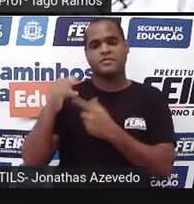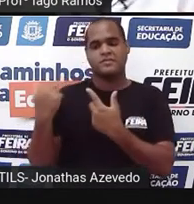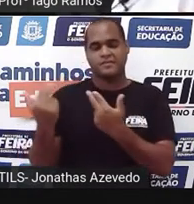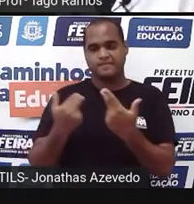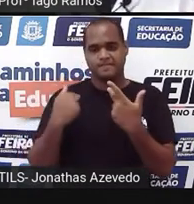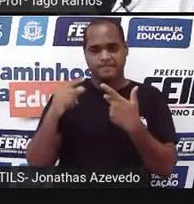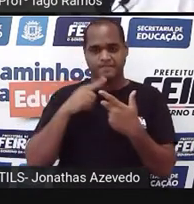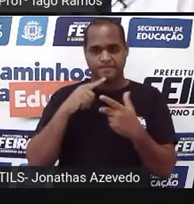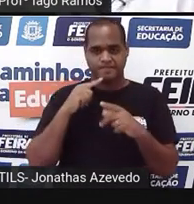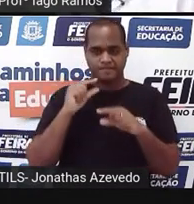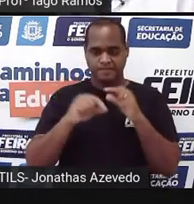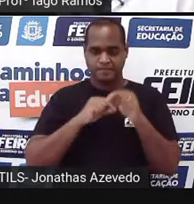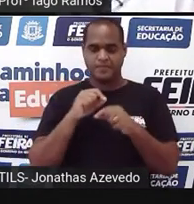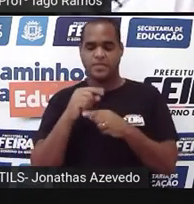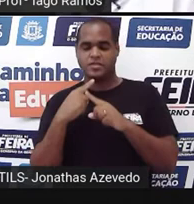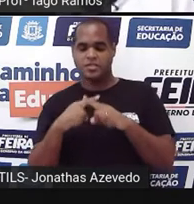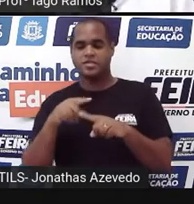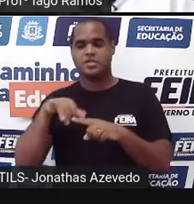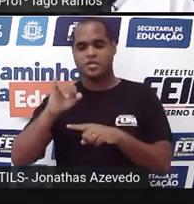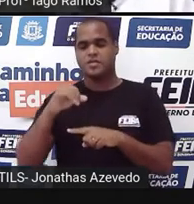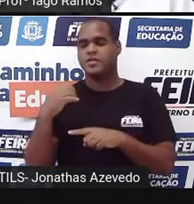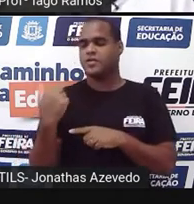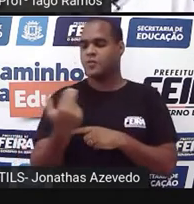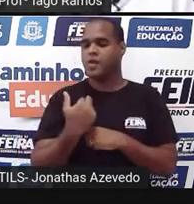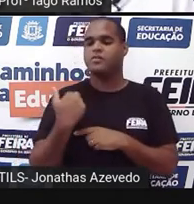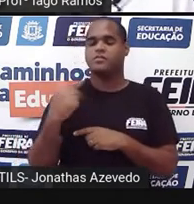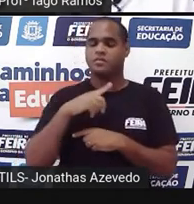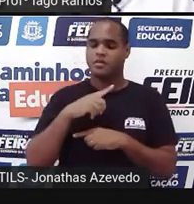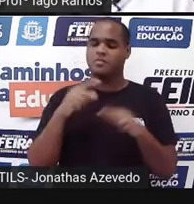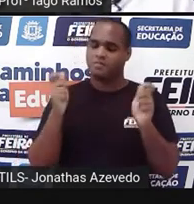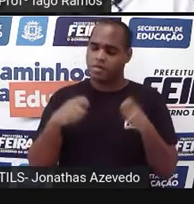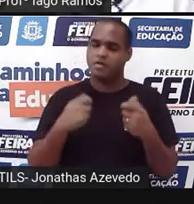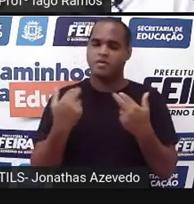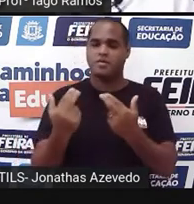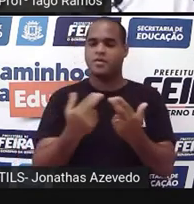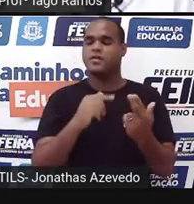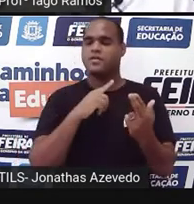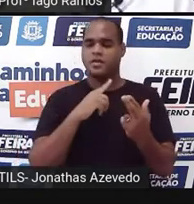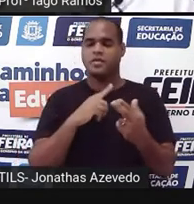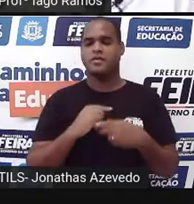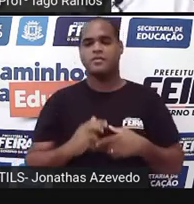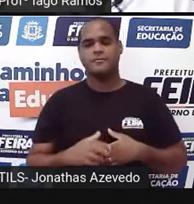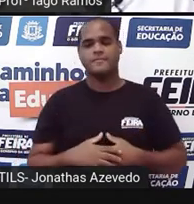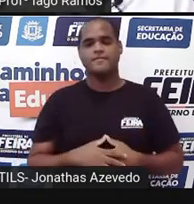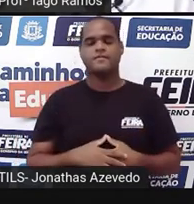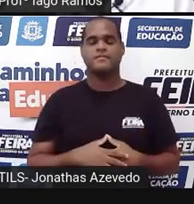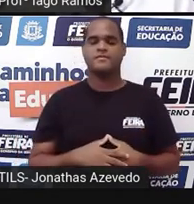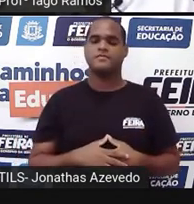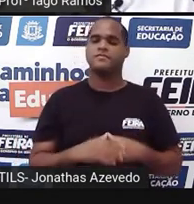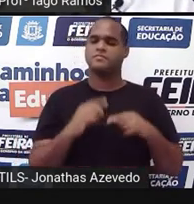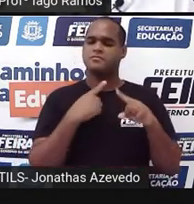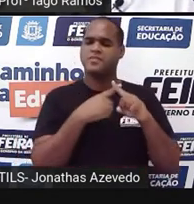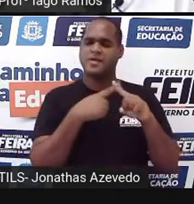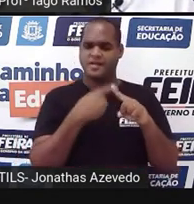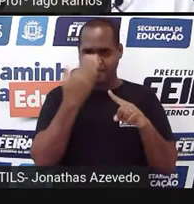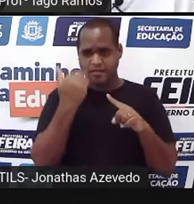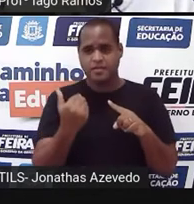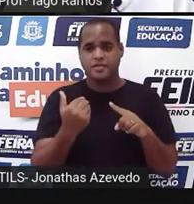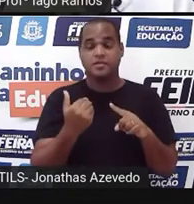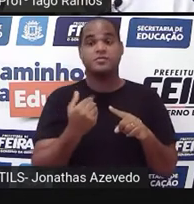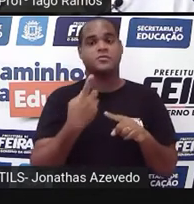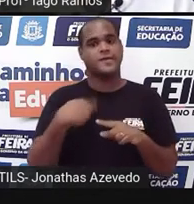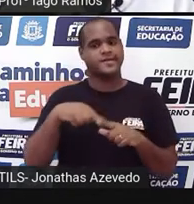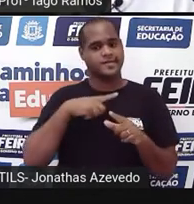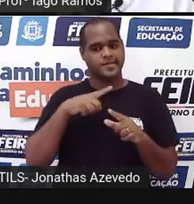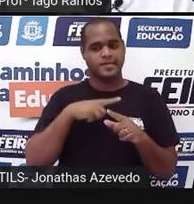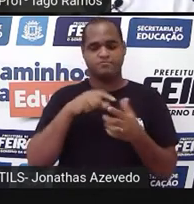o valor de y em uma tem que ser o mesmo valor de y na outra tá bom E porque E